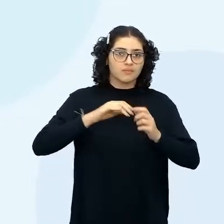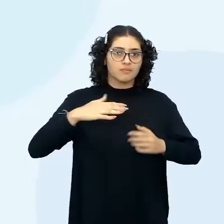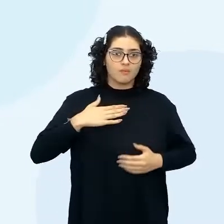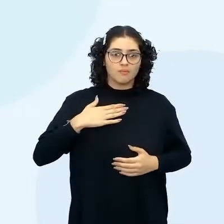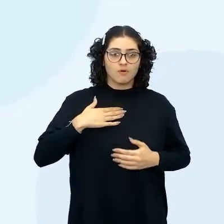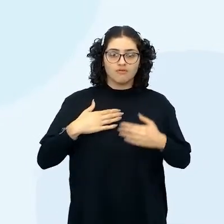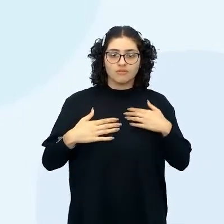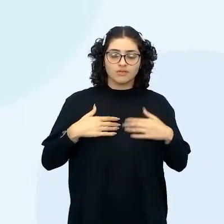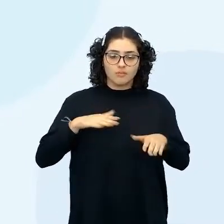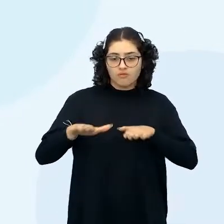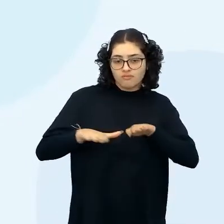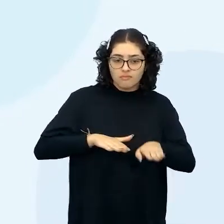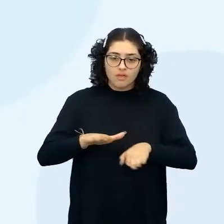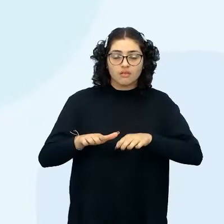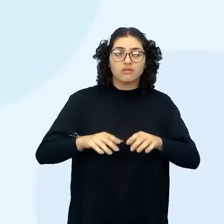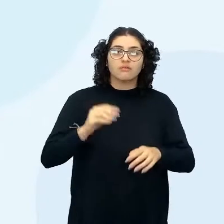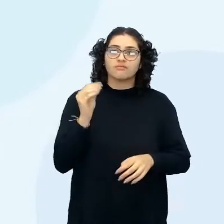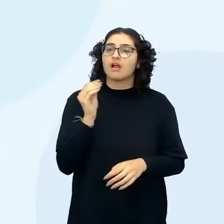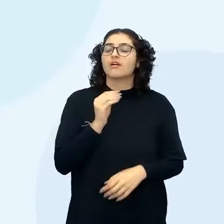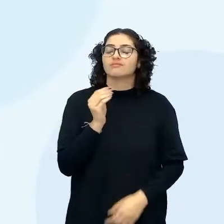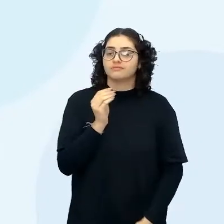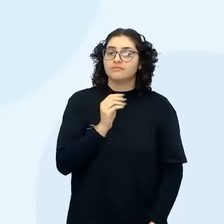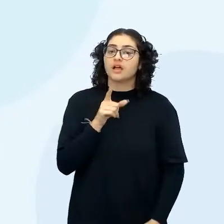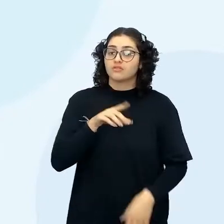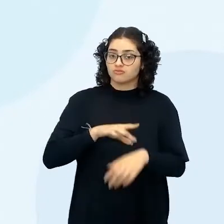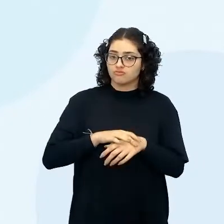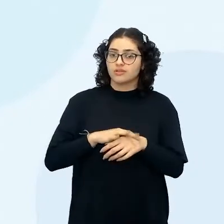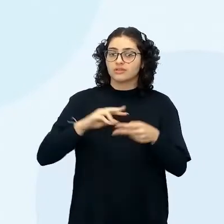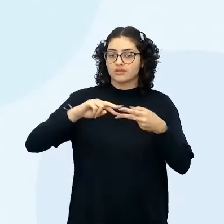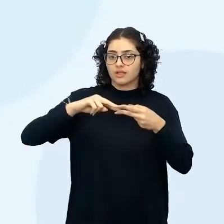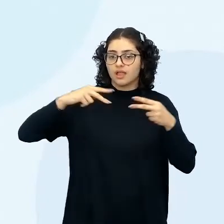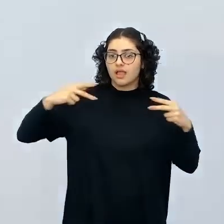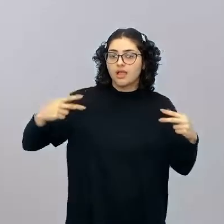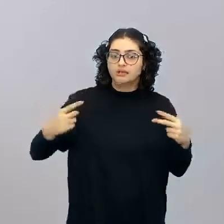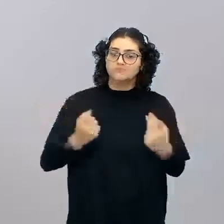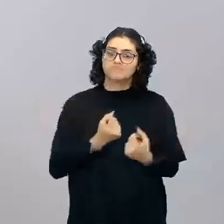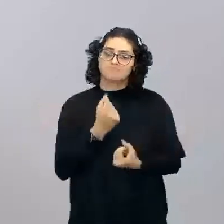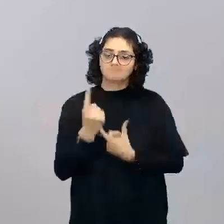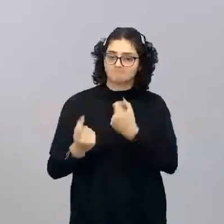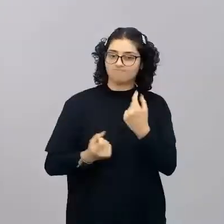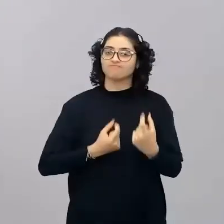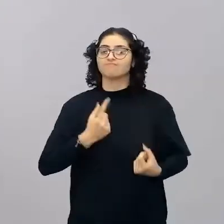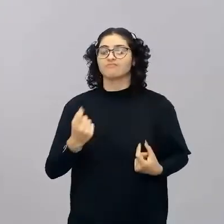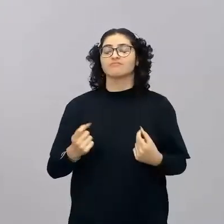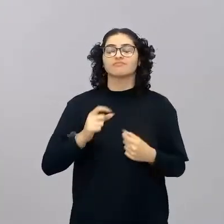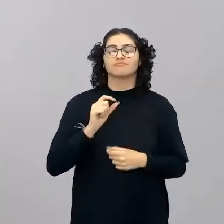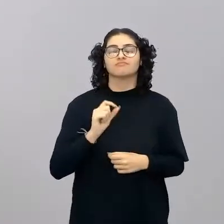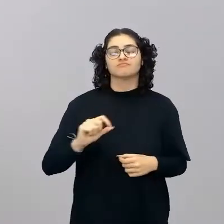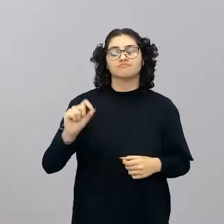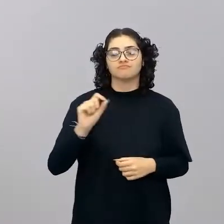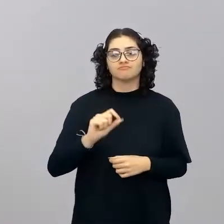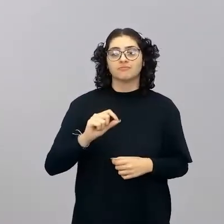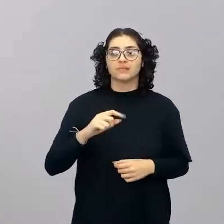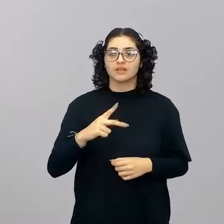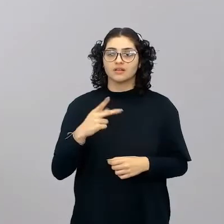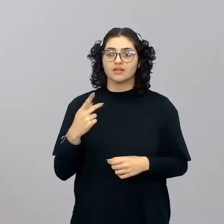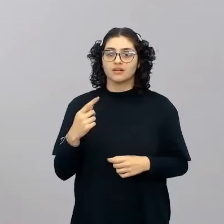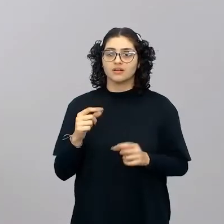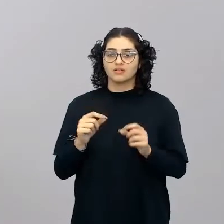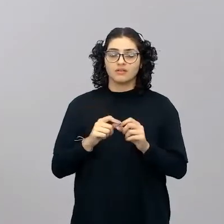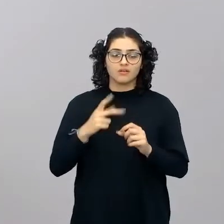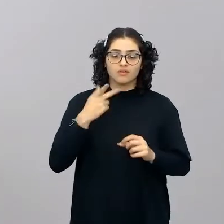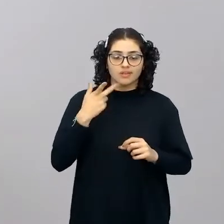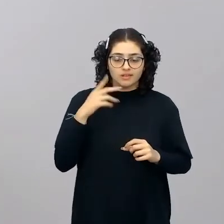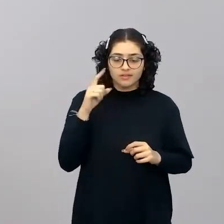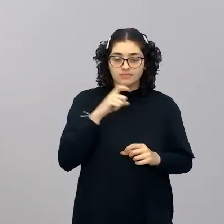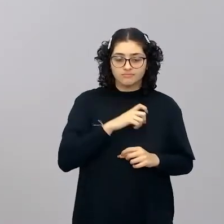uma doença genética rara que faz parte, então, que afeta o sistema locomotor